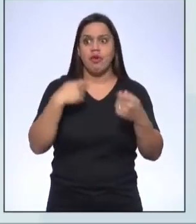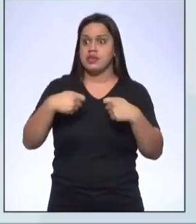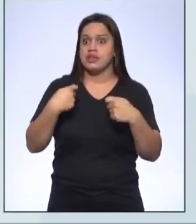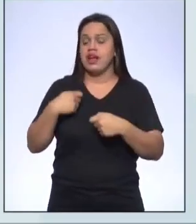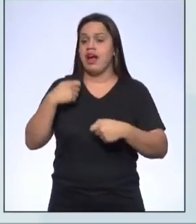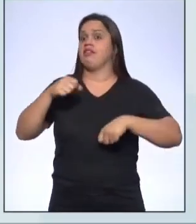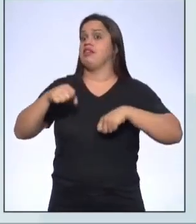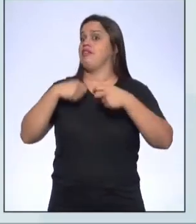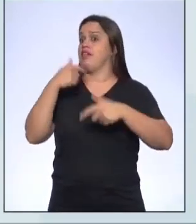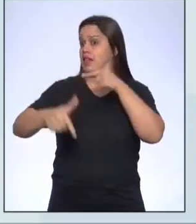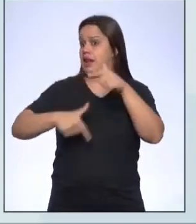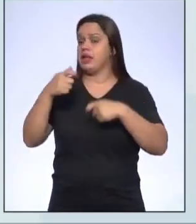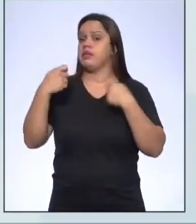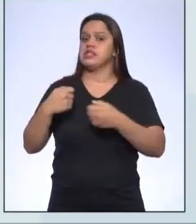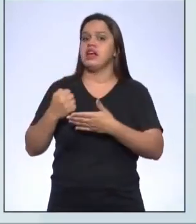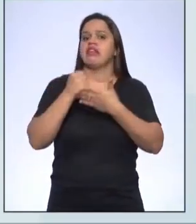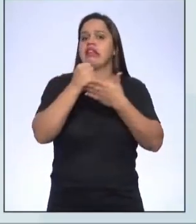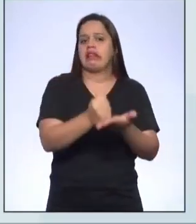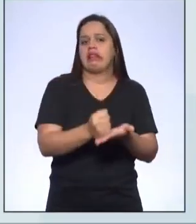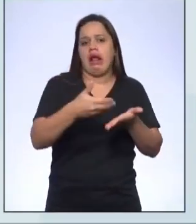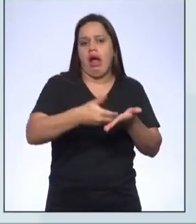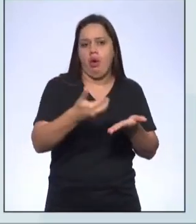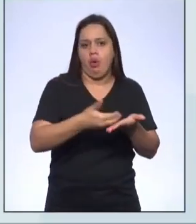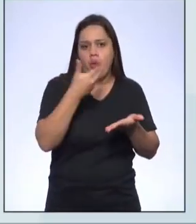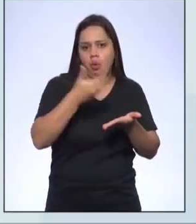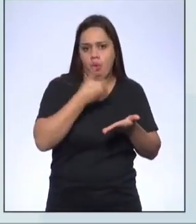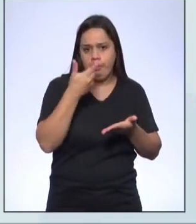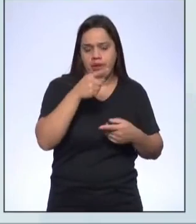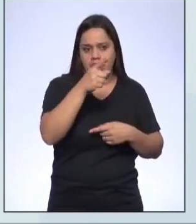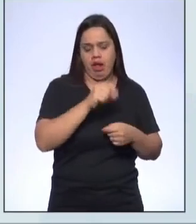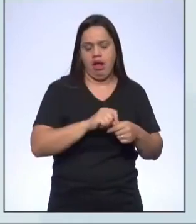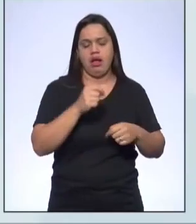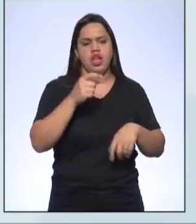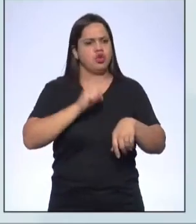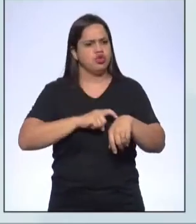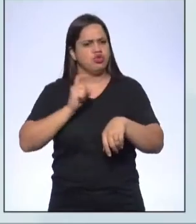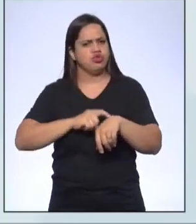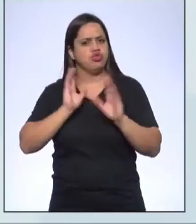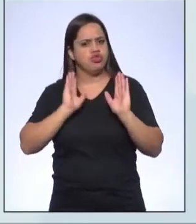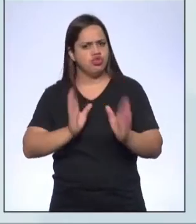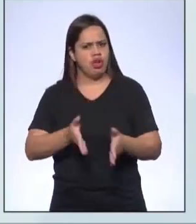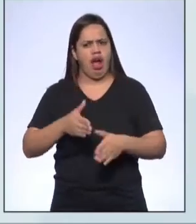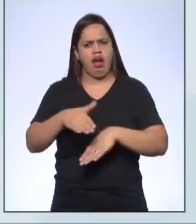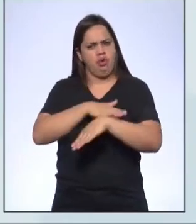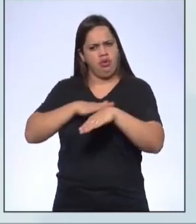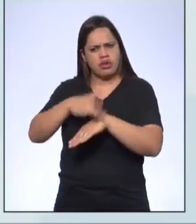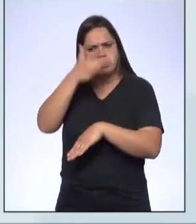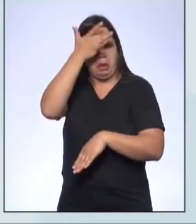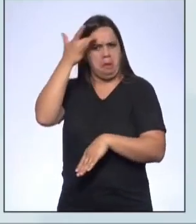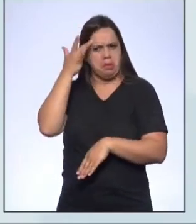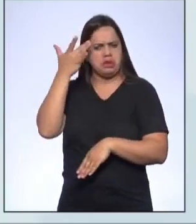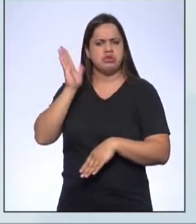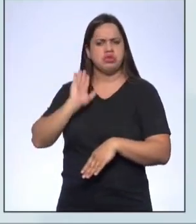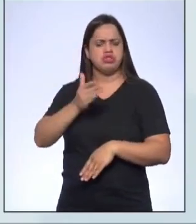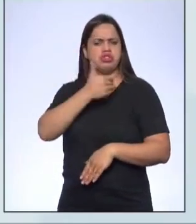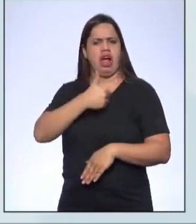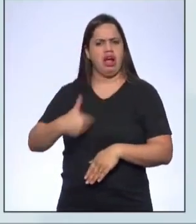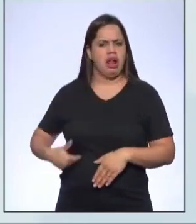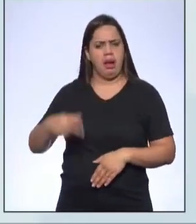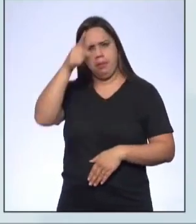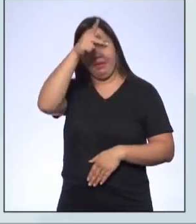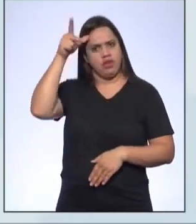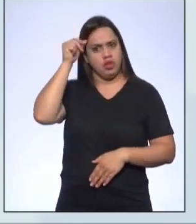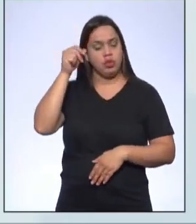uma quentinha naquela rua. Já falei com um monte de gente na prefeitura e só me enrolam. Preciso de uma